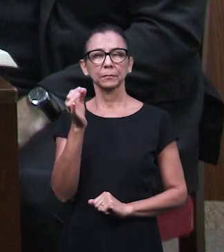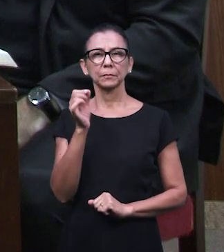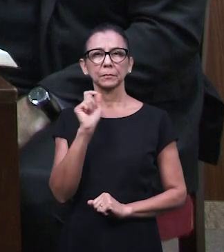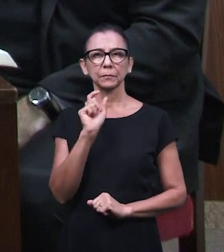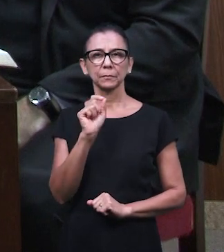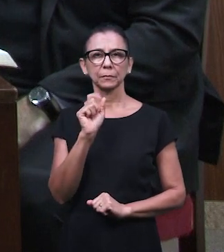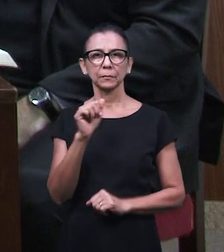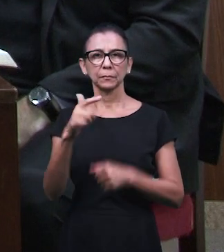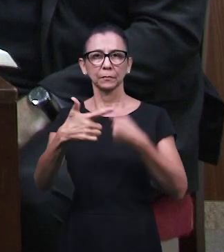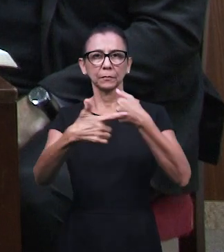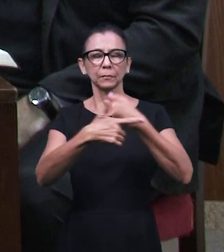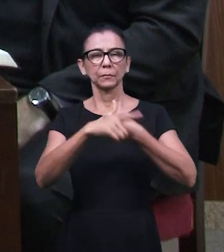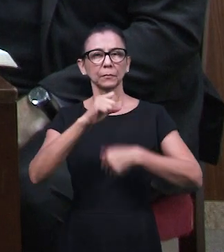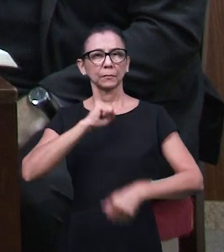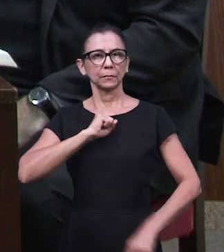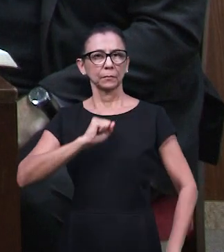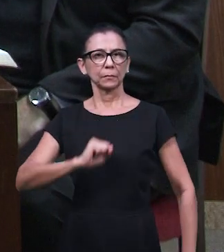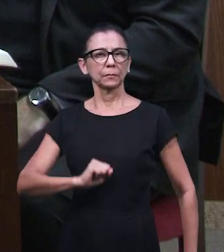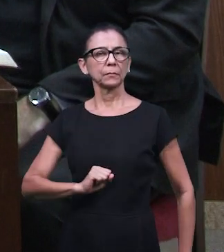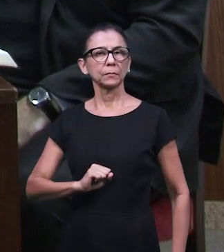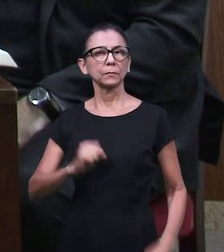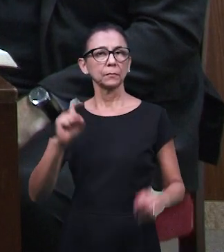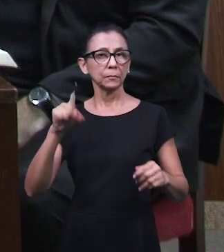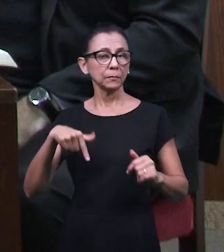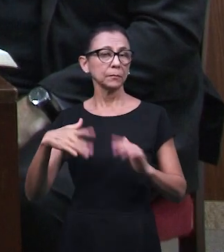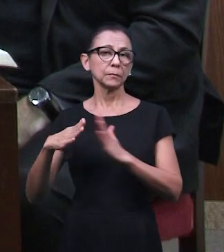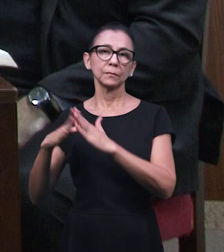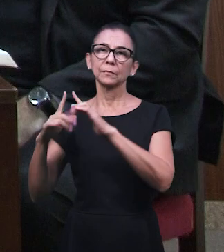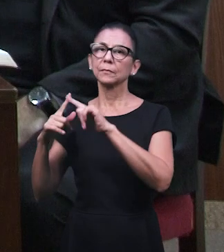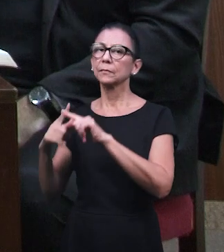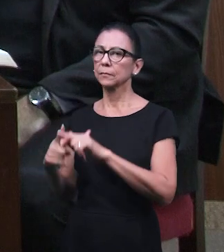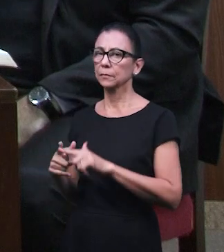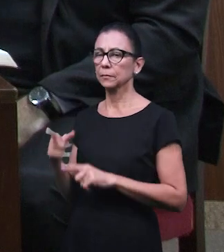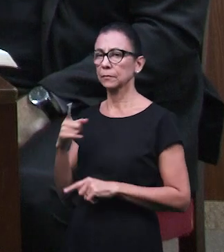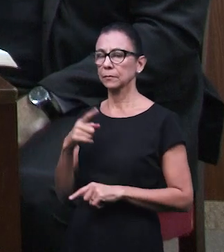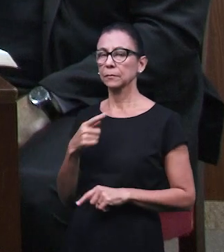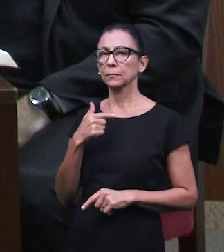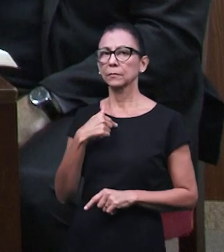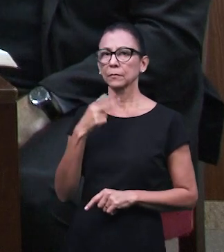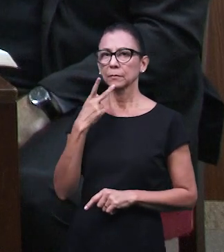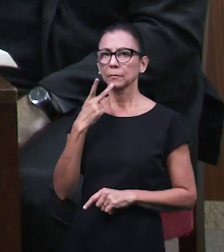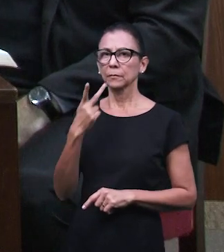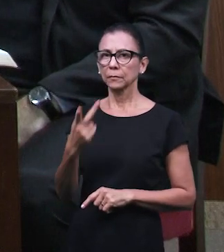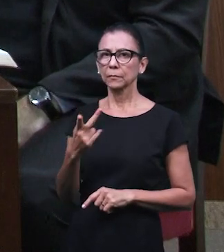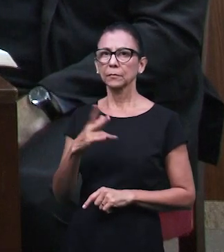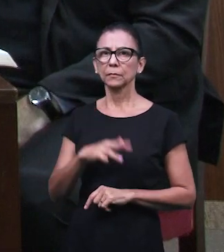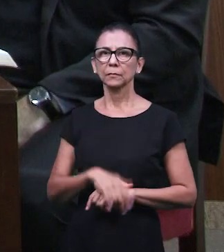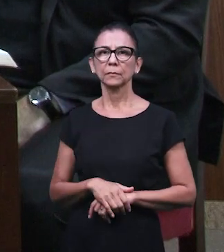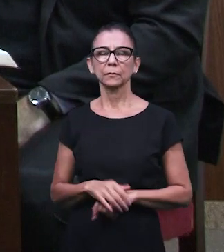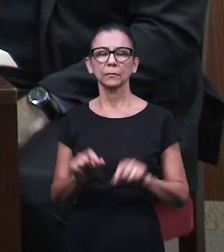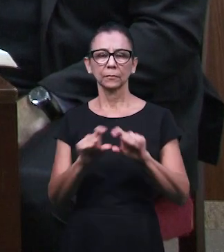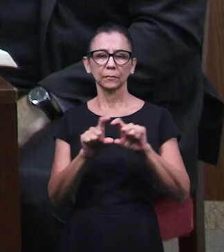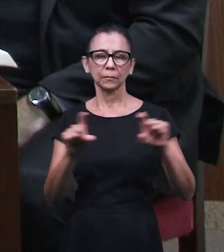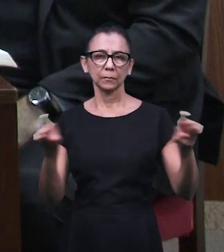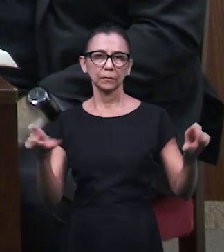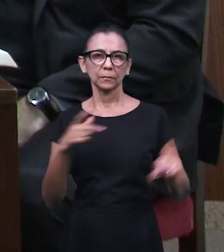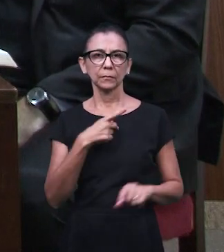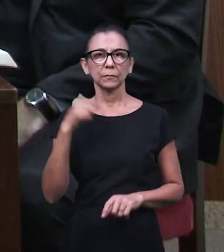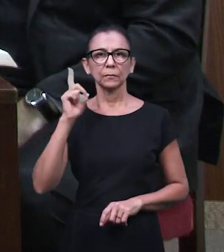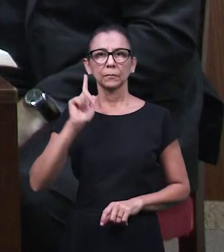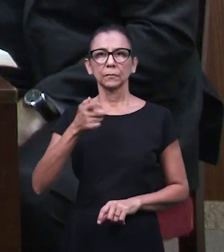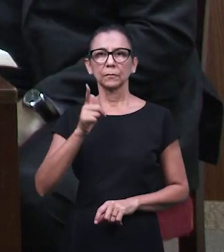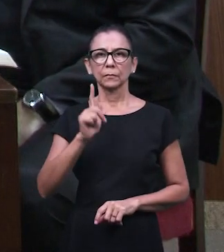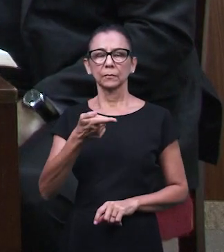igreja sacerdotal. Eu vou até abordar algo que o pastor Gedeuti comentou em uma das nossas EBDs. Ele falou